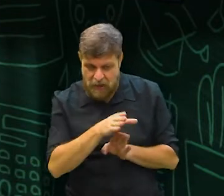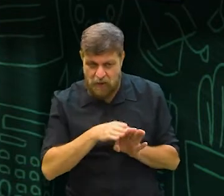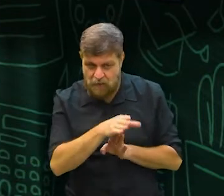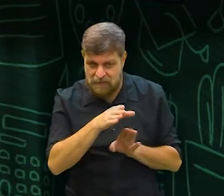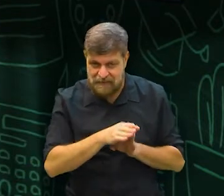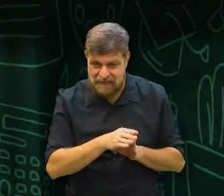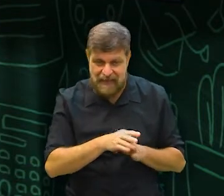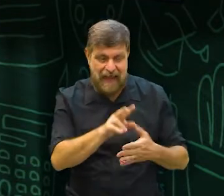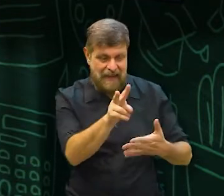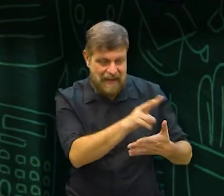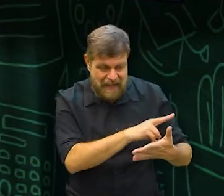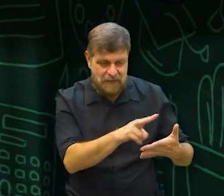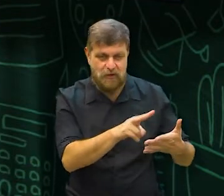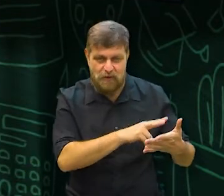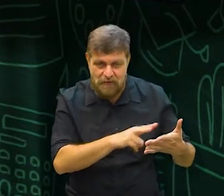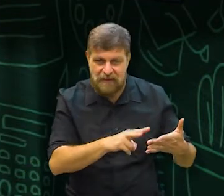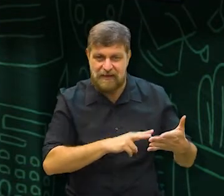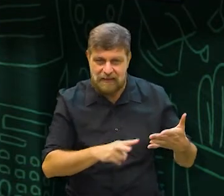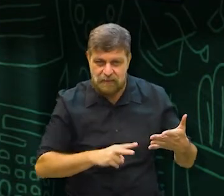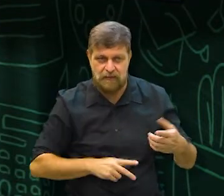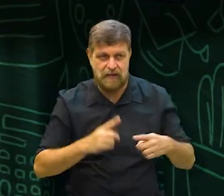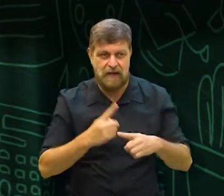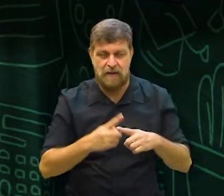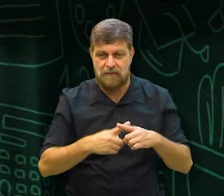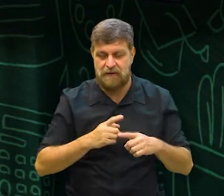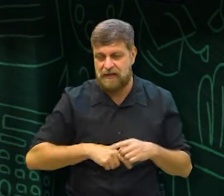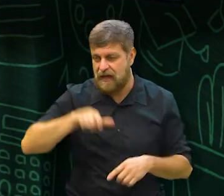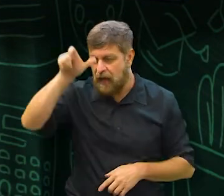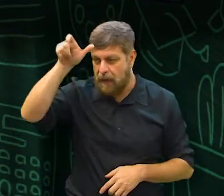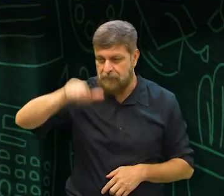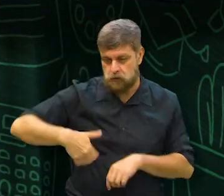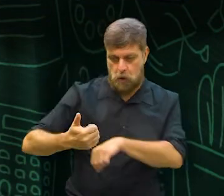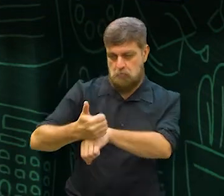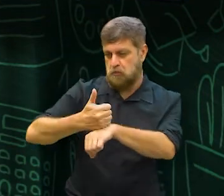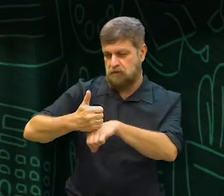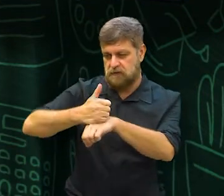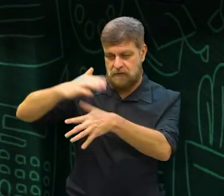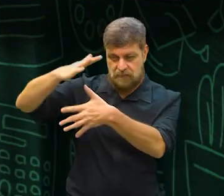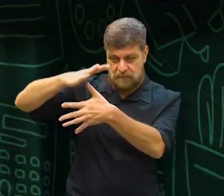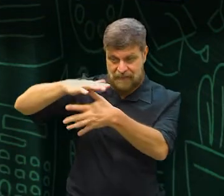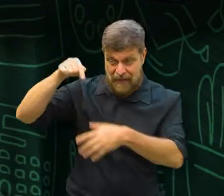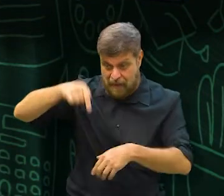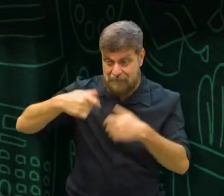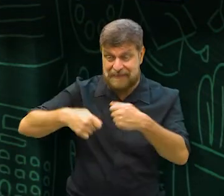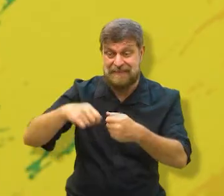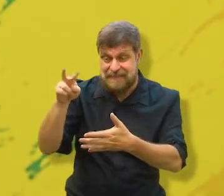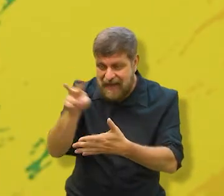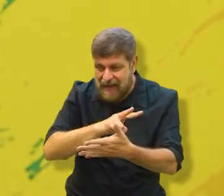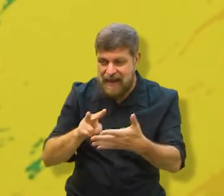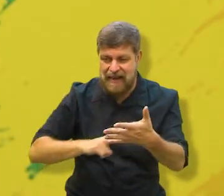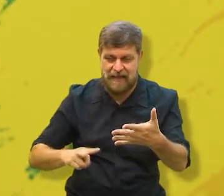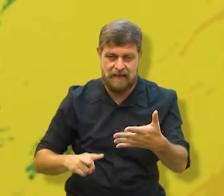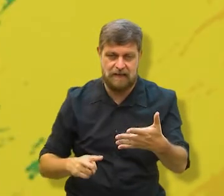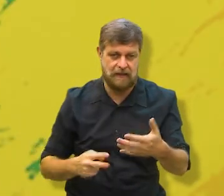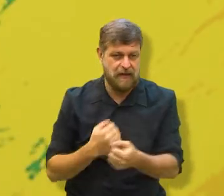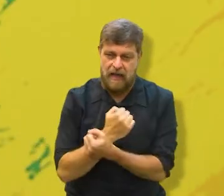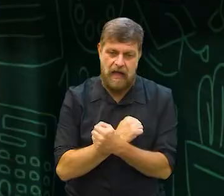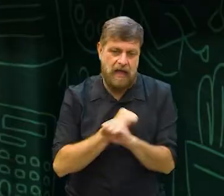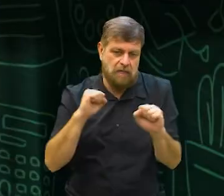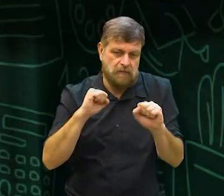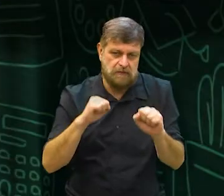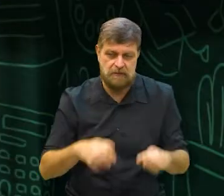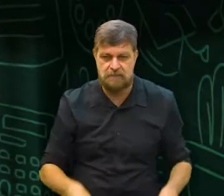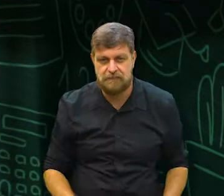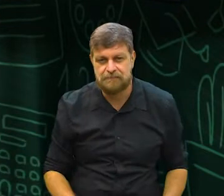muitas leituras, né? Porque assim, não existe escritor, escritora sem ler. É impossível.